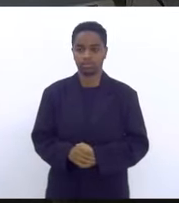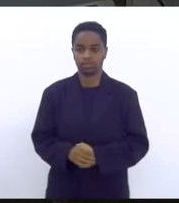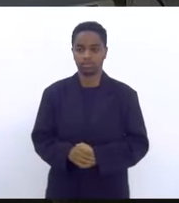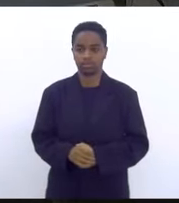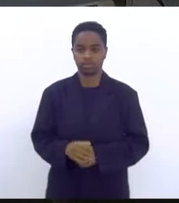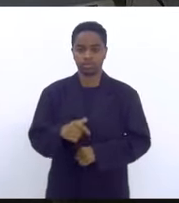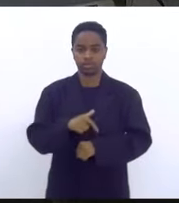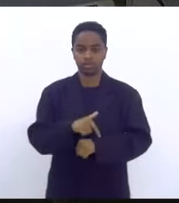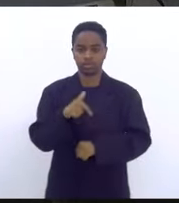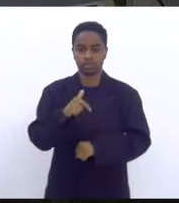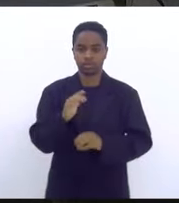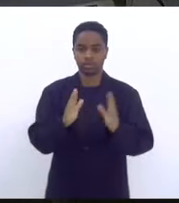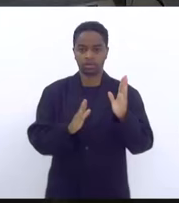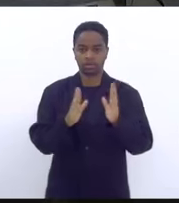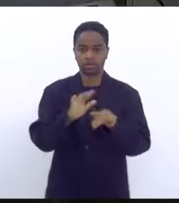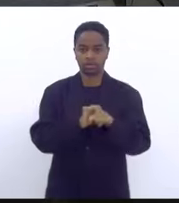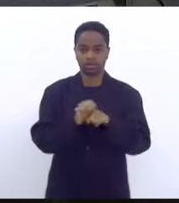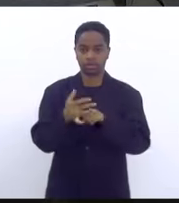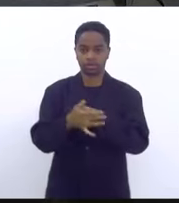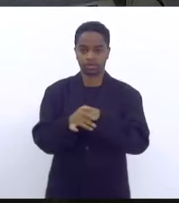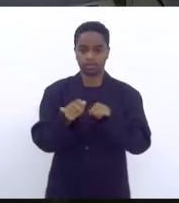da pandemia.